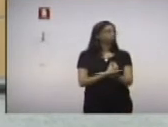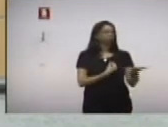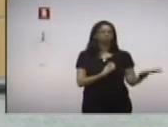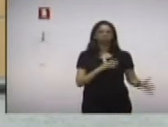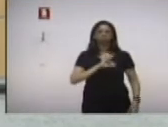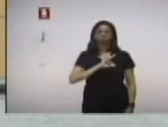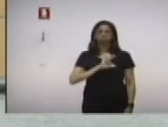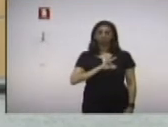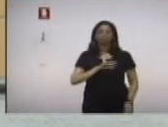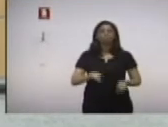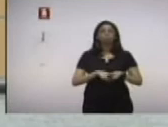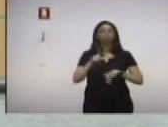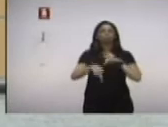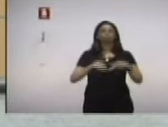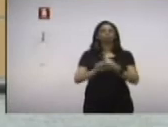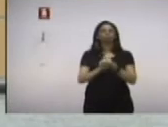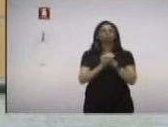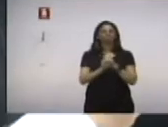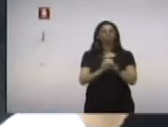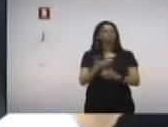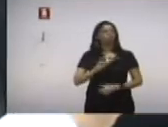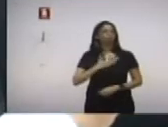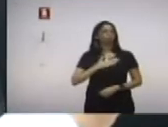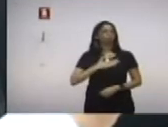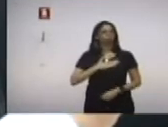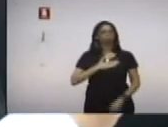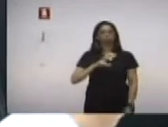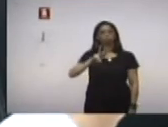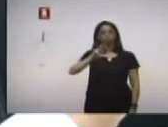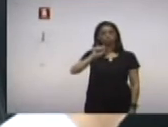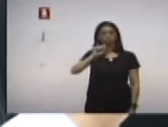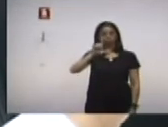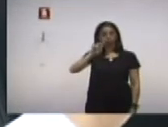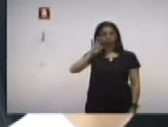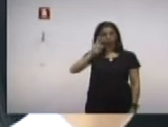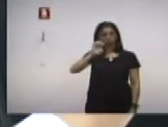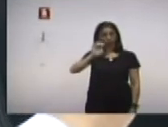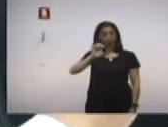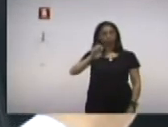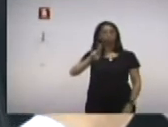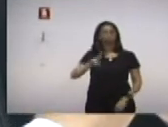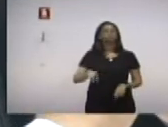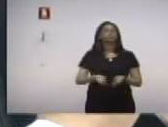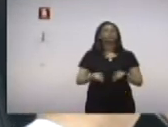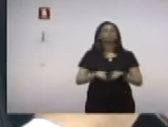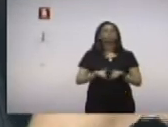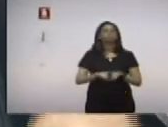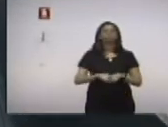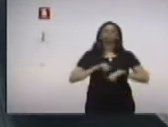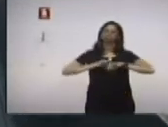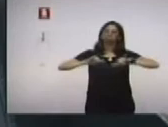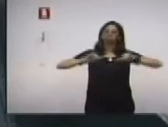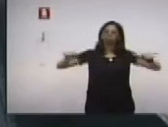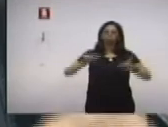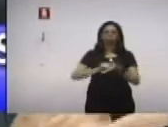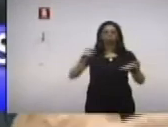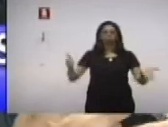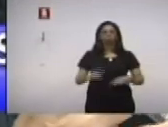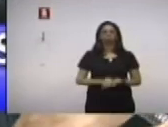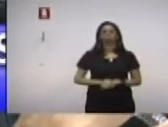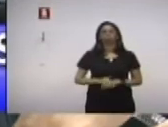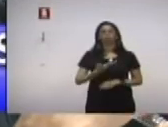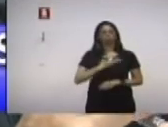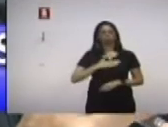municipal complementar o público presente no meu amigo Mauro Torres na imprensa o nome do Alexandre do Twin eu